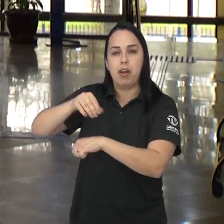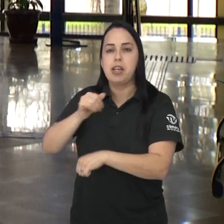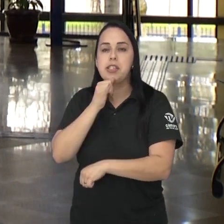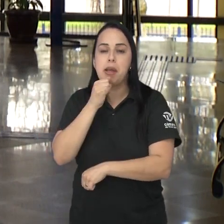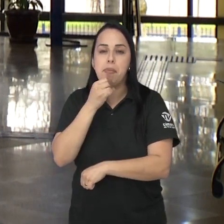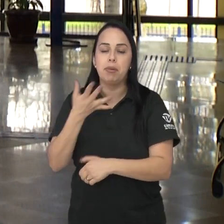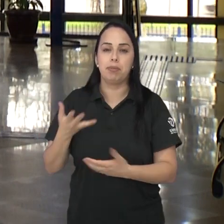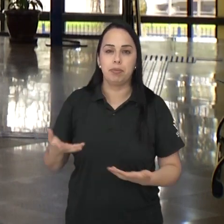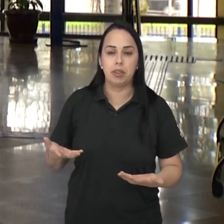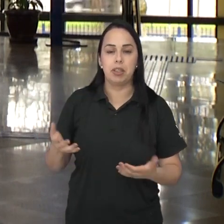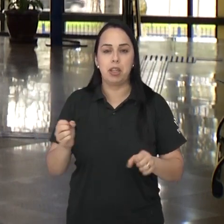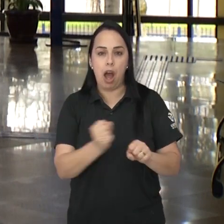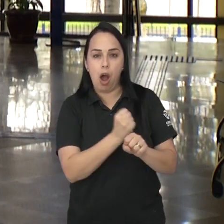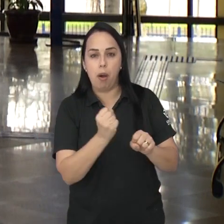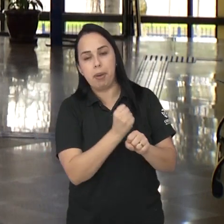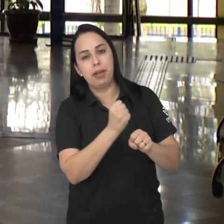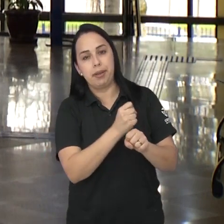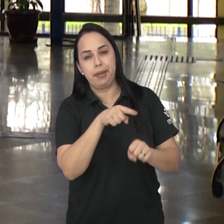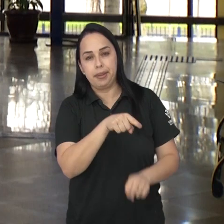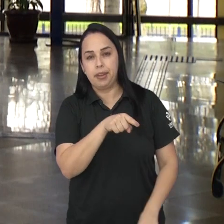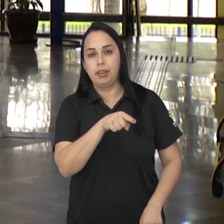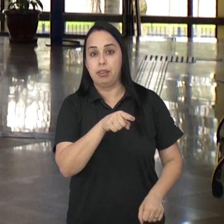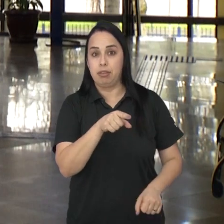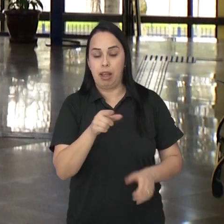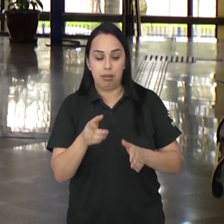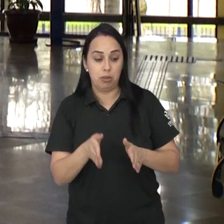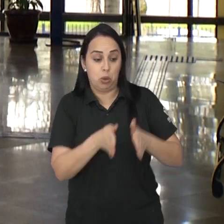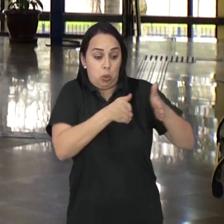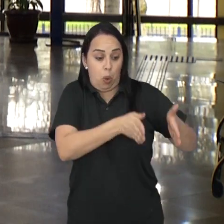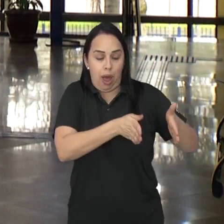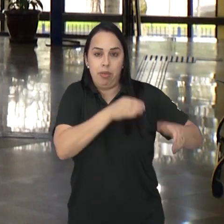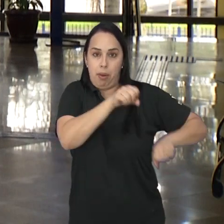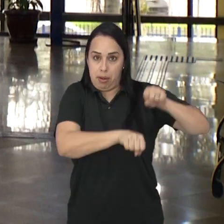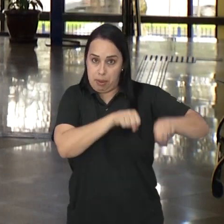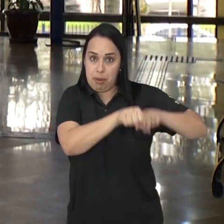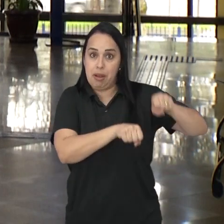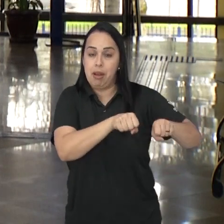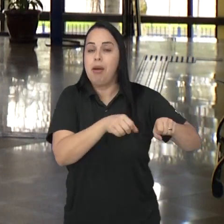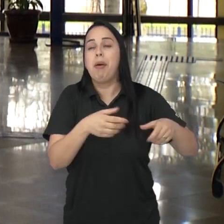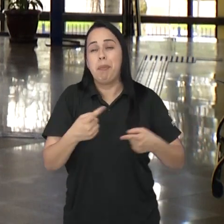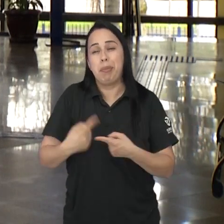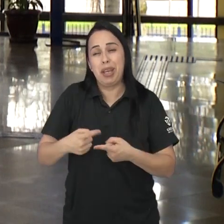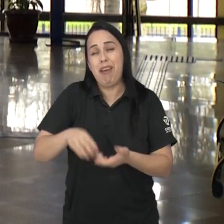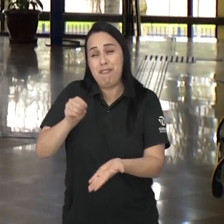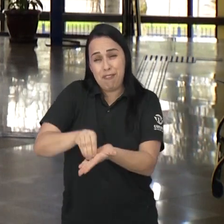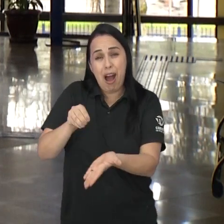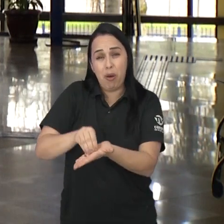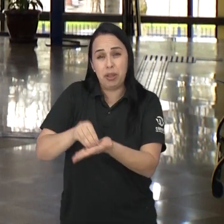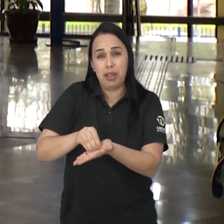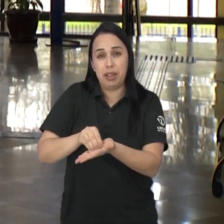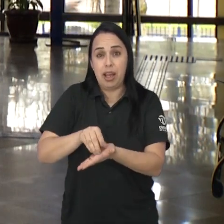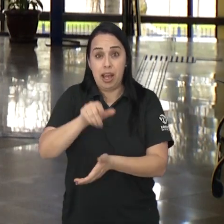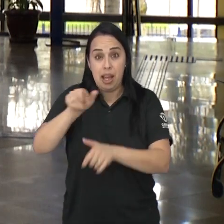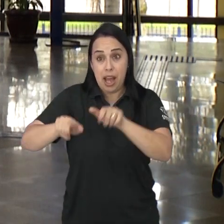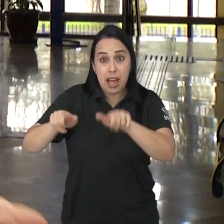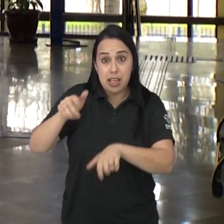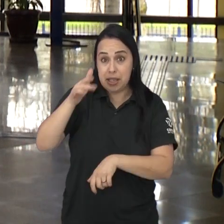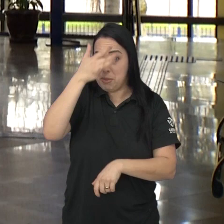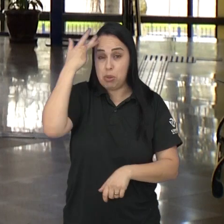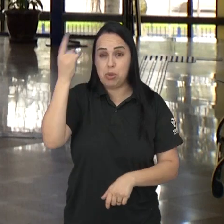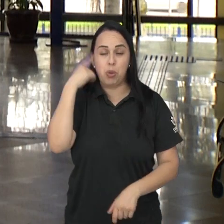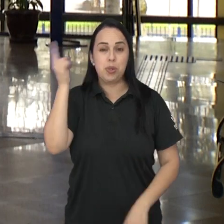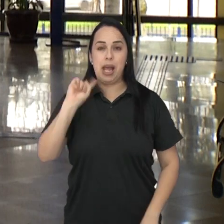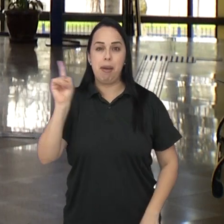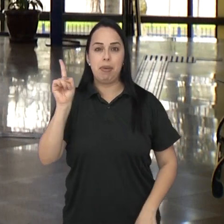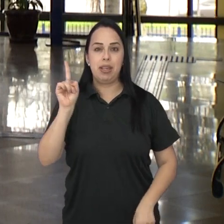de munícipes. Às vezes falta, por exemplo, até nessa obra vai contemplar uma ciclovia, que realmente falta, né? Às vezes é proibido,